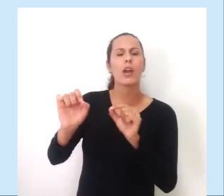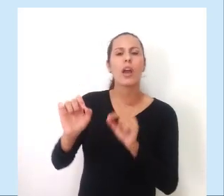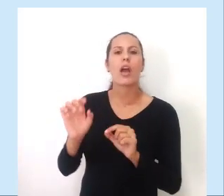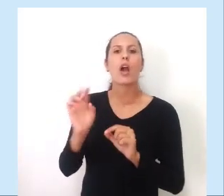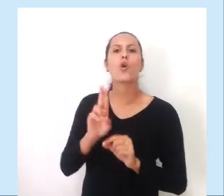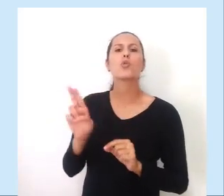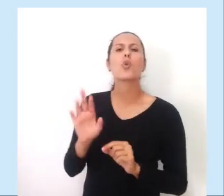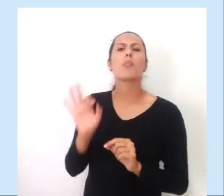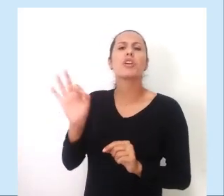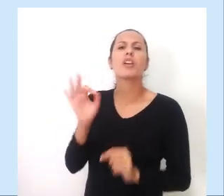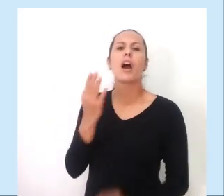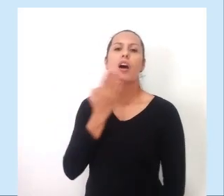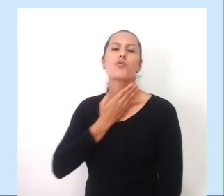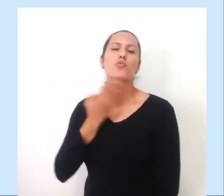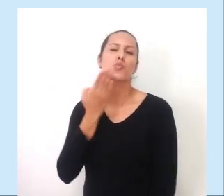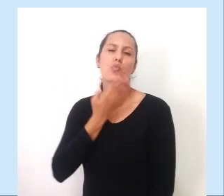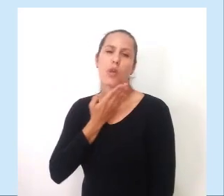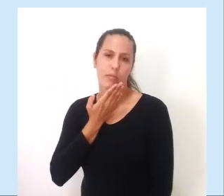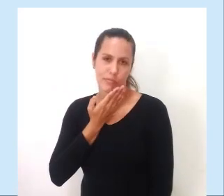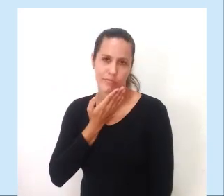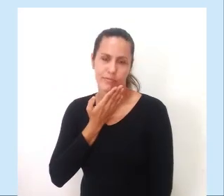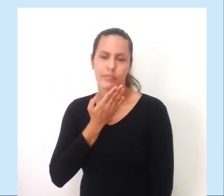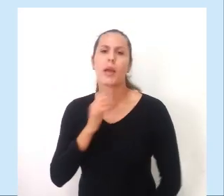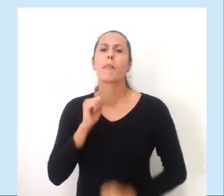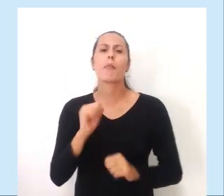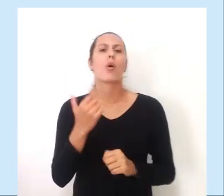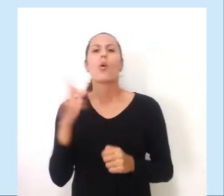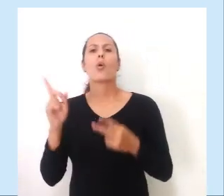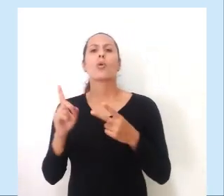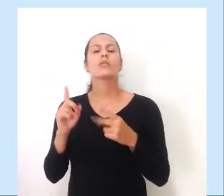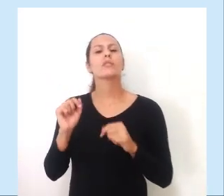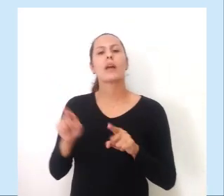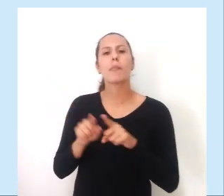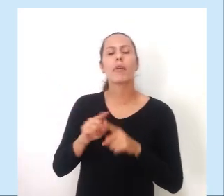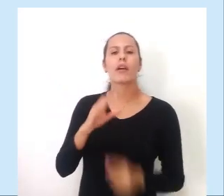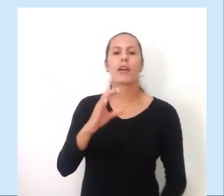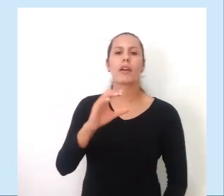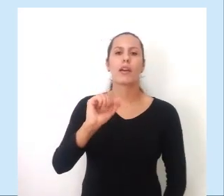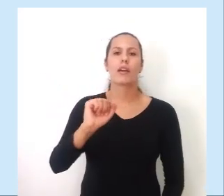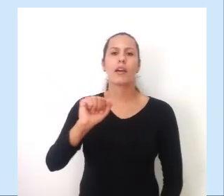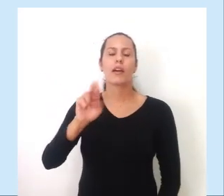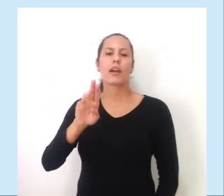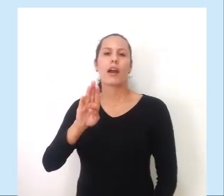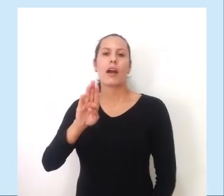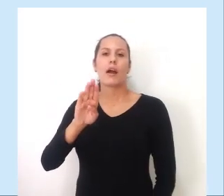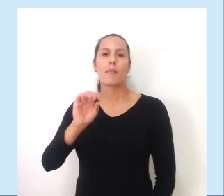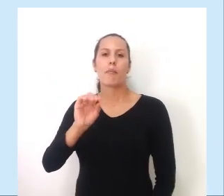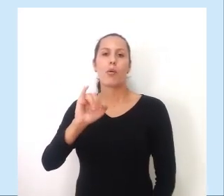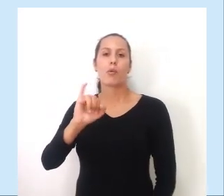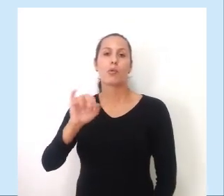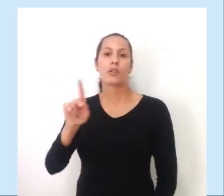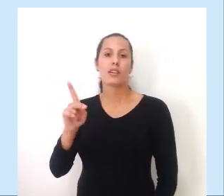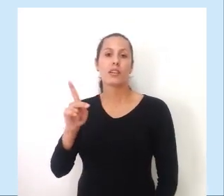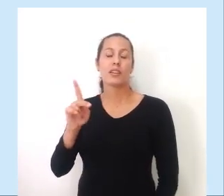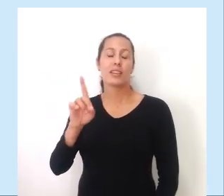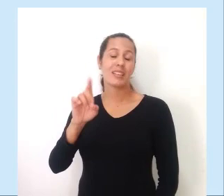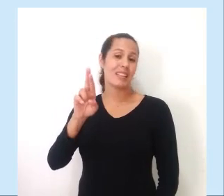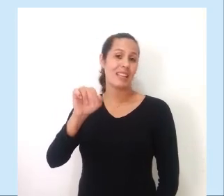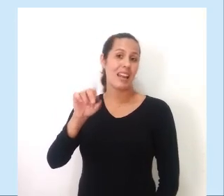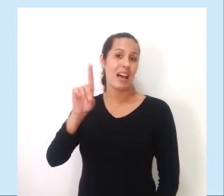nome chique de açúcar, que pode ser chamado também de carboidrato, que pode ser chamado também